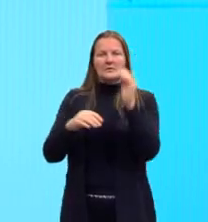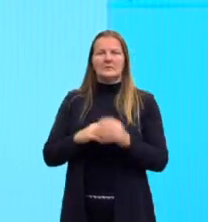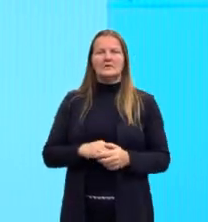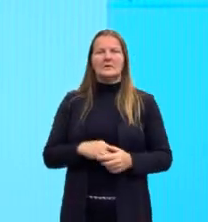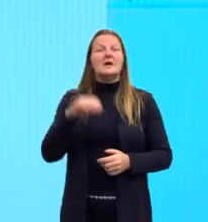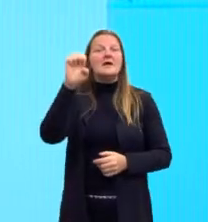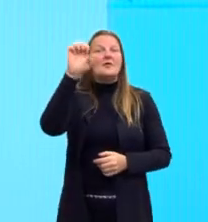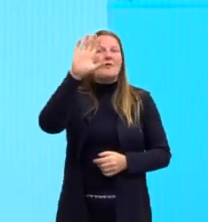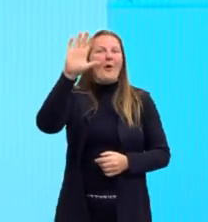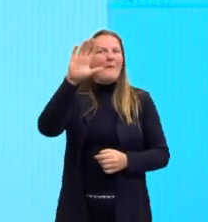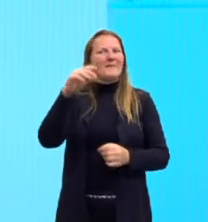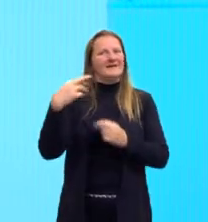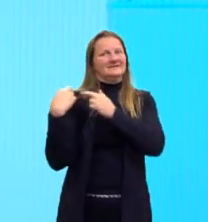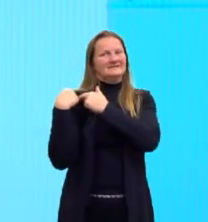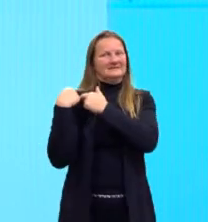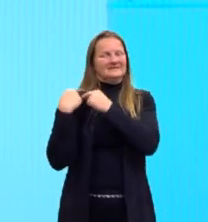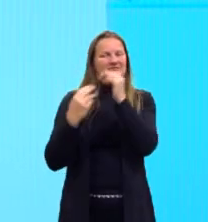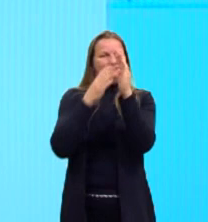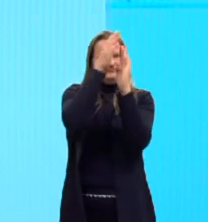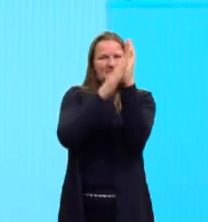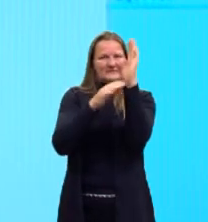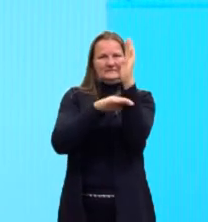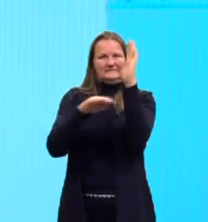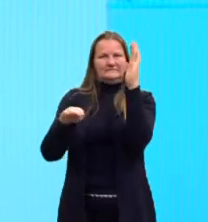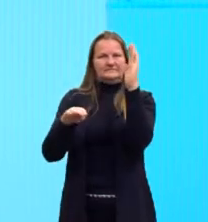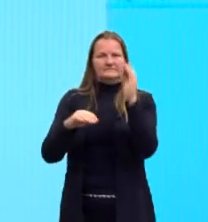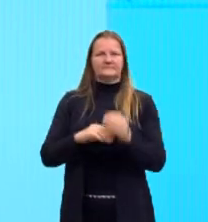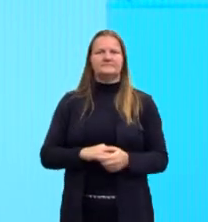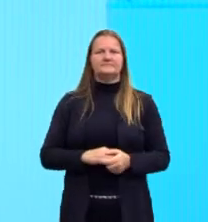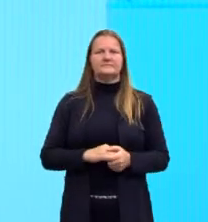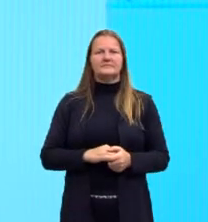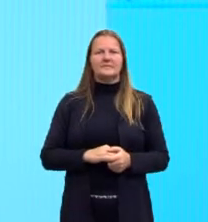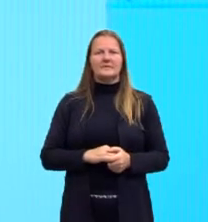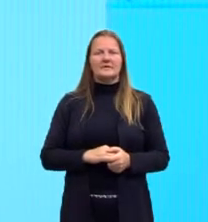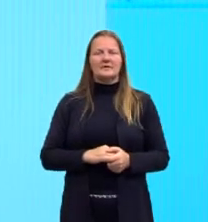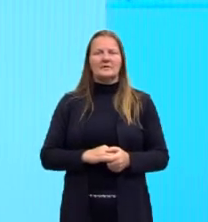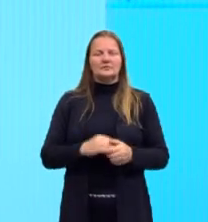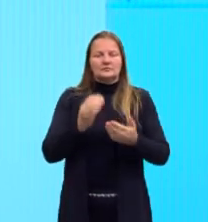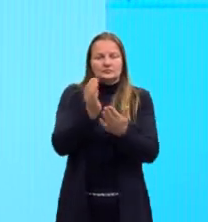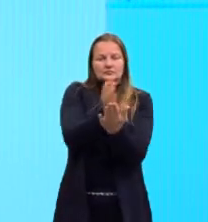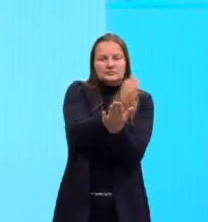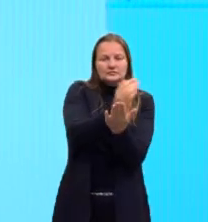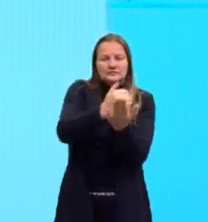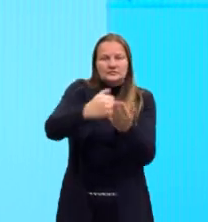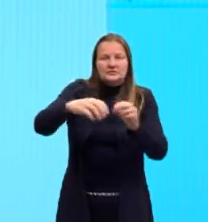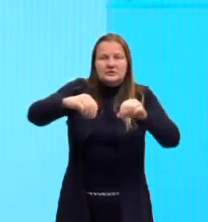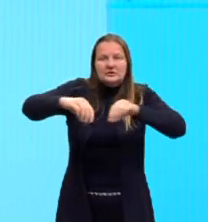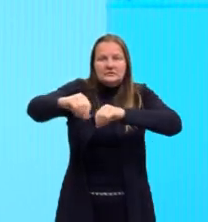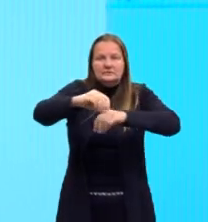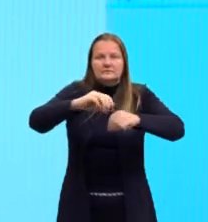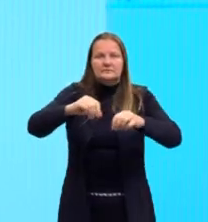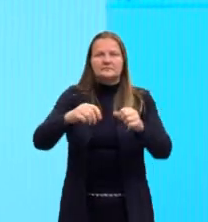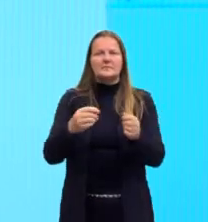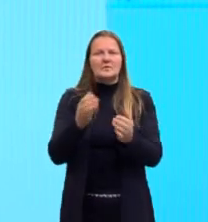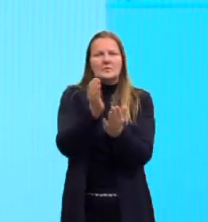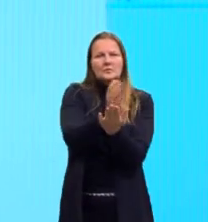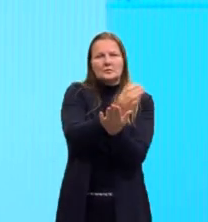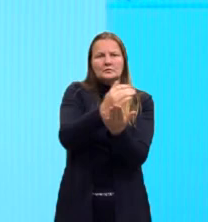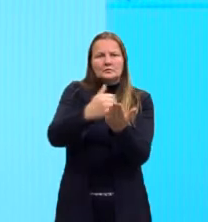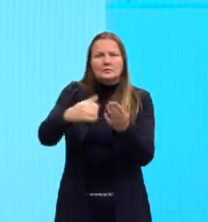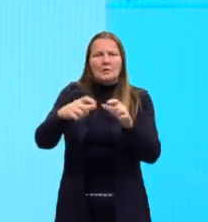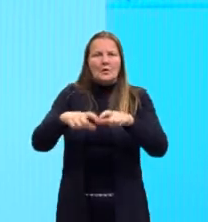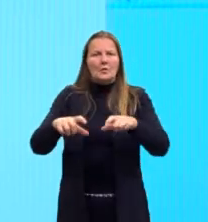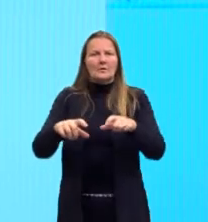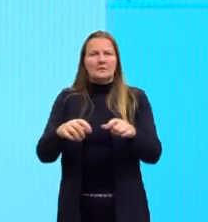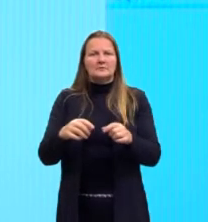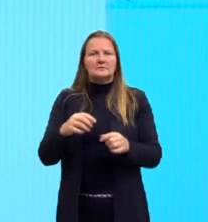pelos europeus né a sobre a ótica de dividir o território para poder ter um local aí